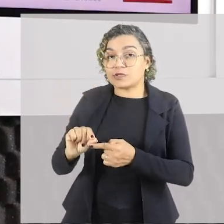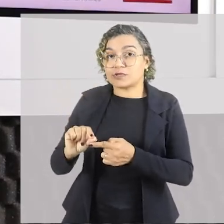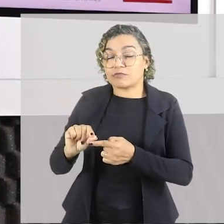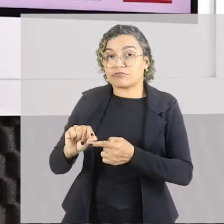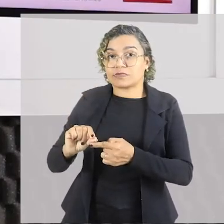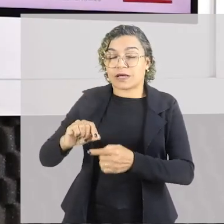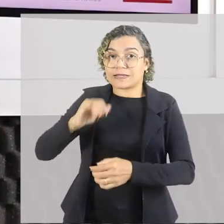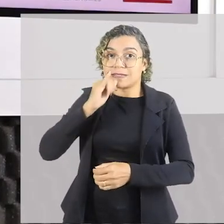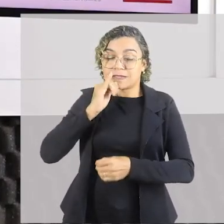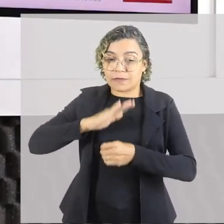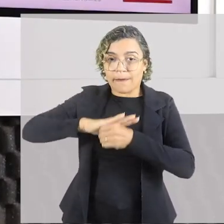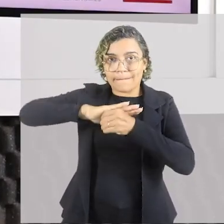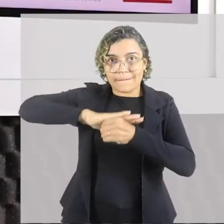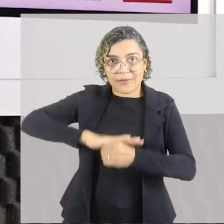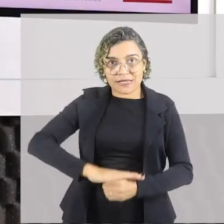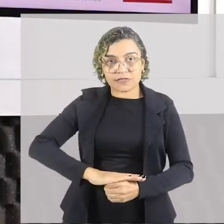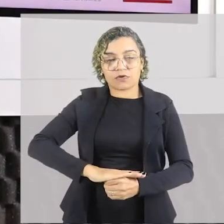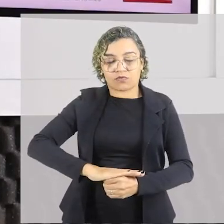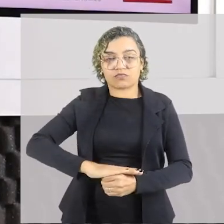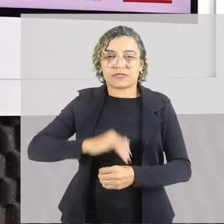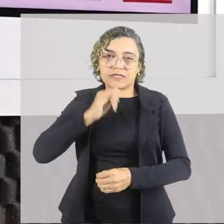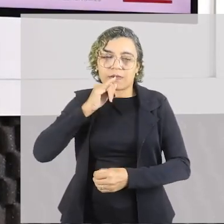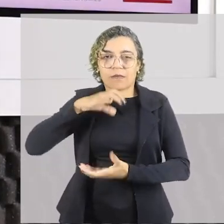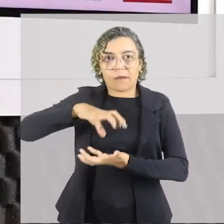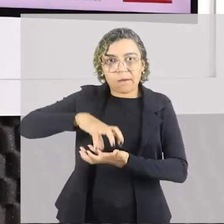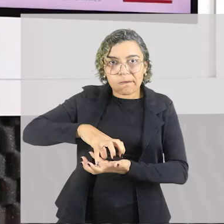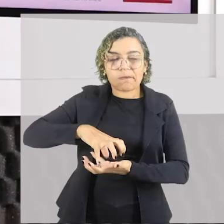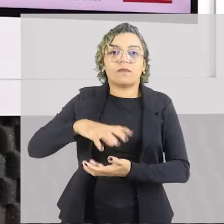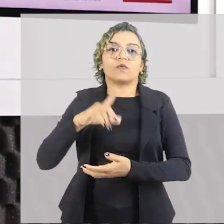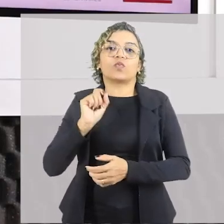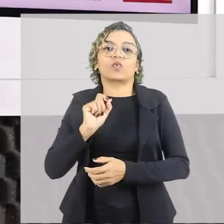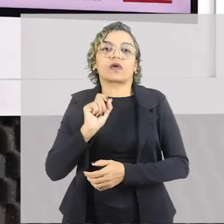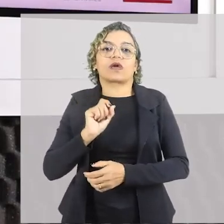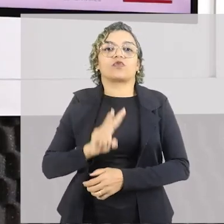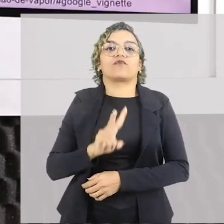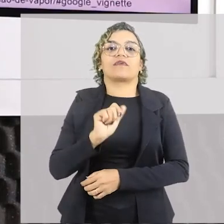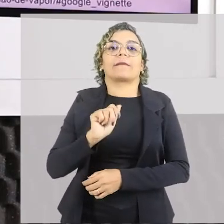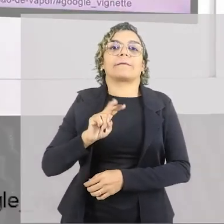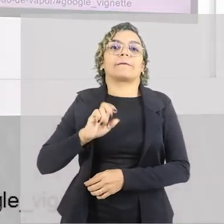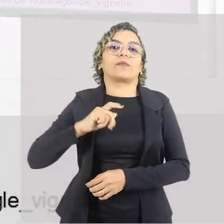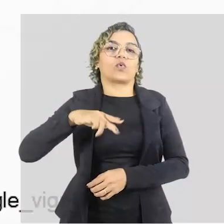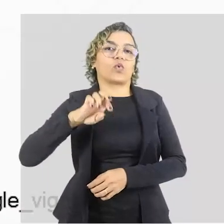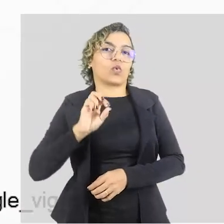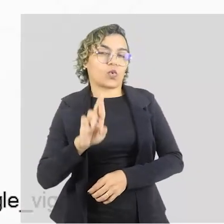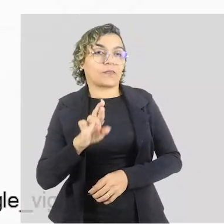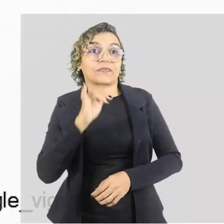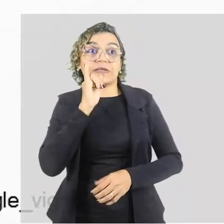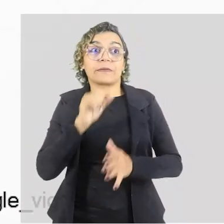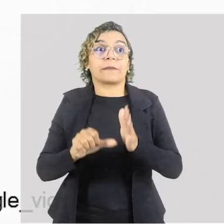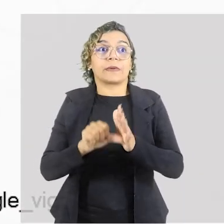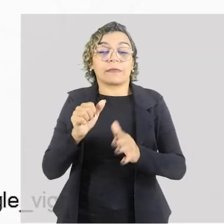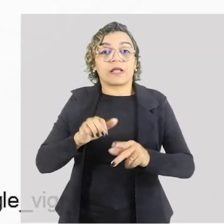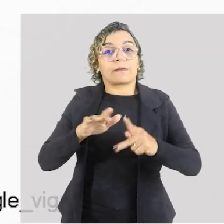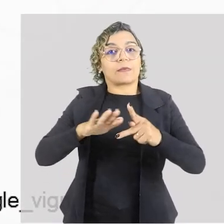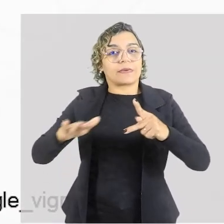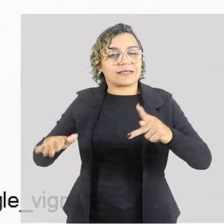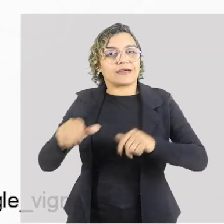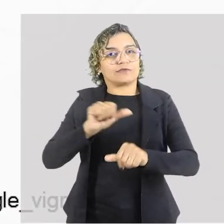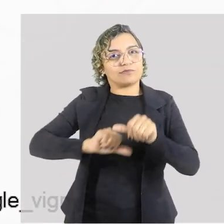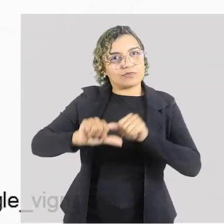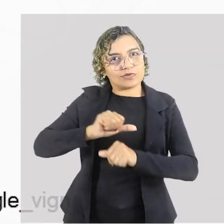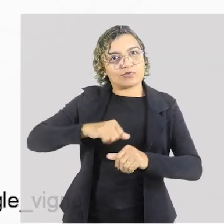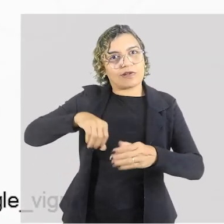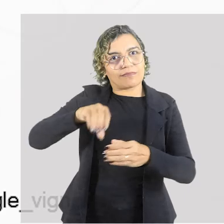soluto, tonometria. E assim vai, tá? Então aqui nós temos a primeira propriedade coligativa, aquela que eu acabei de te